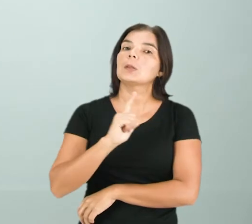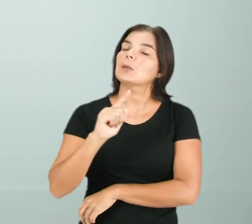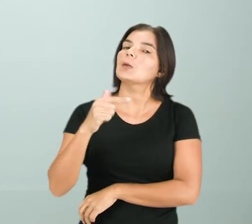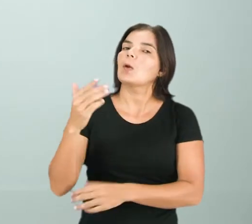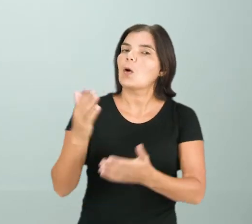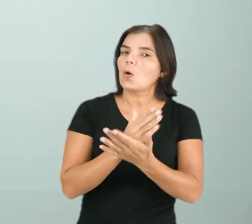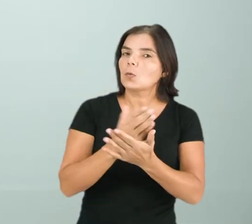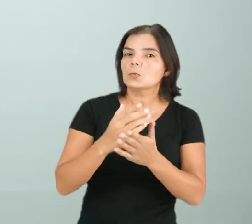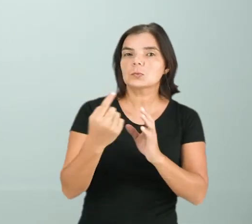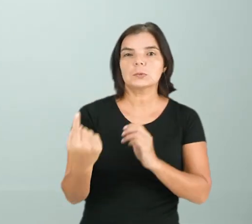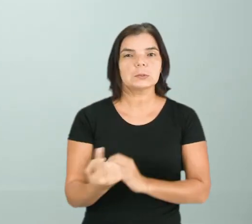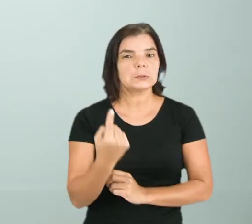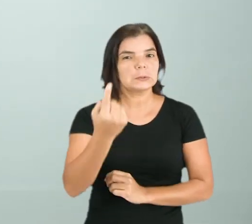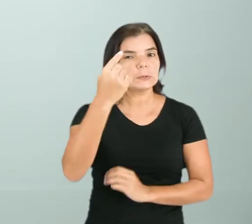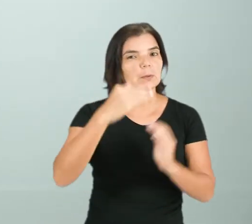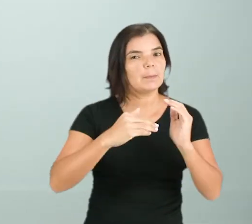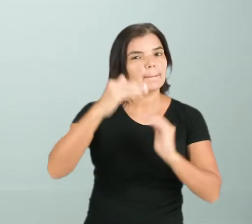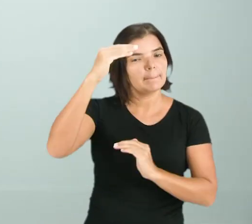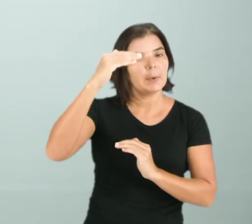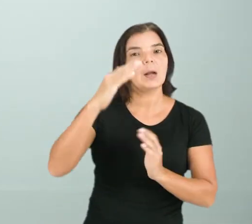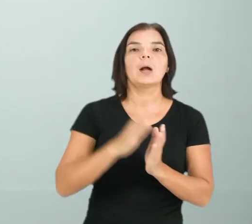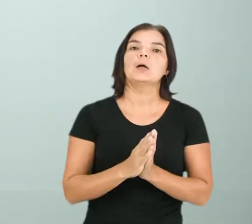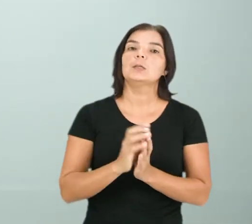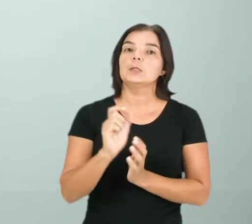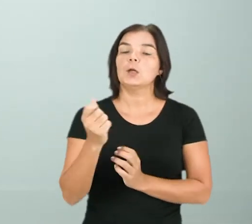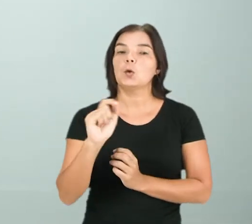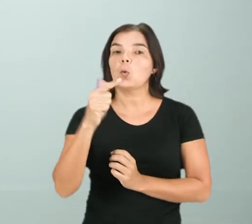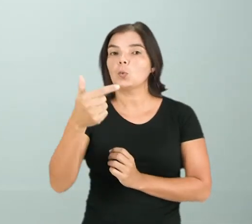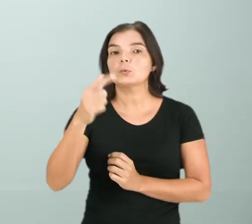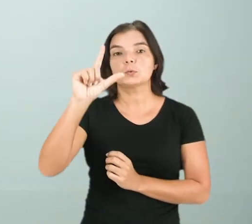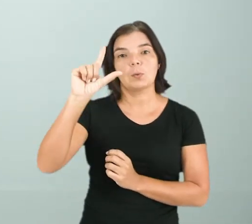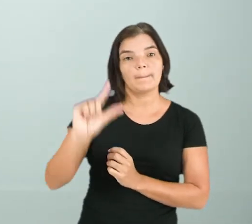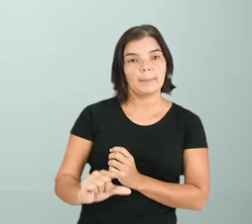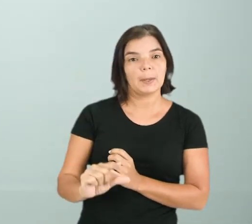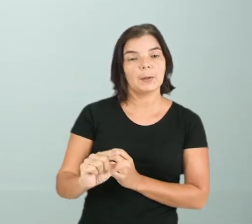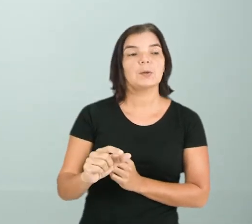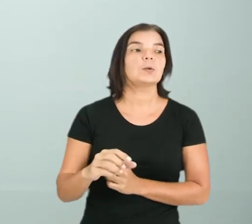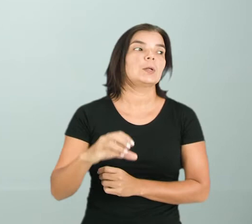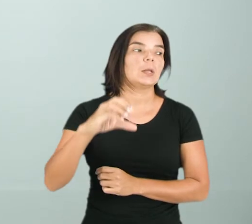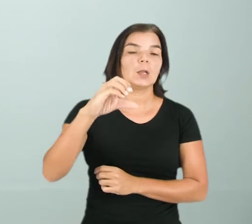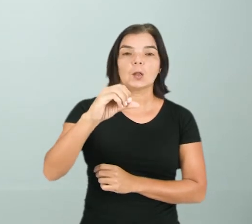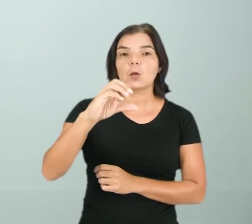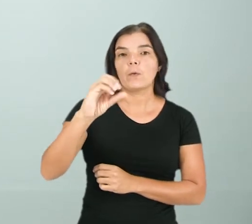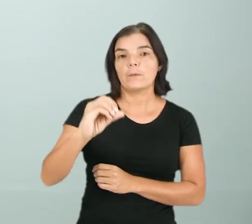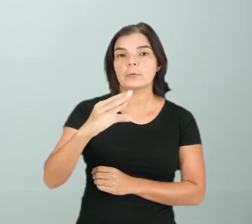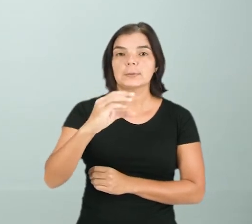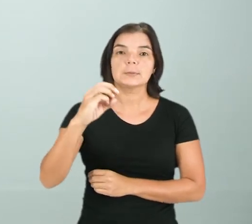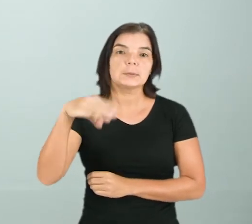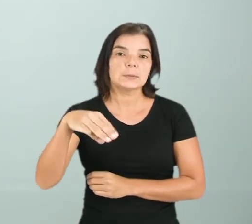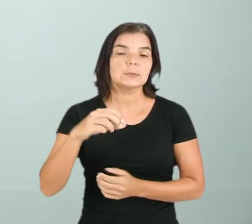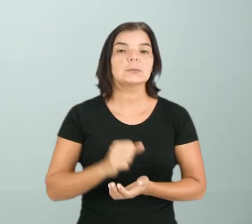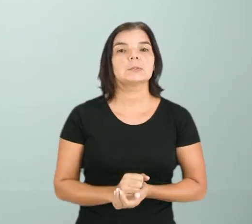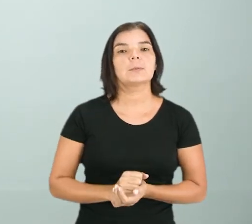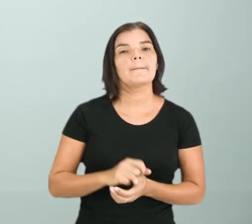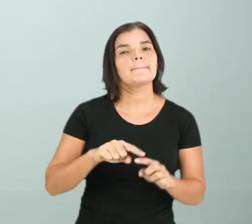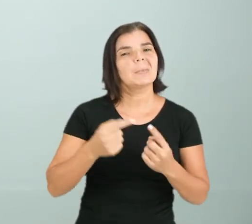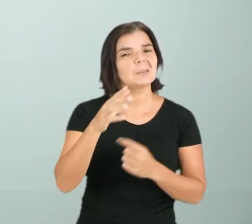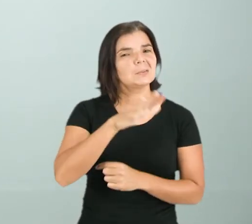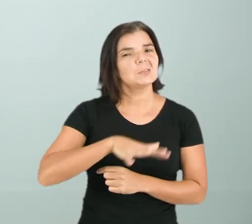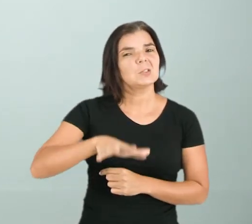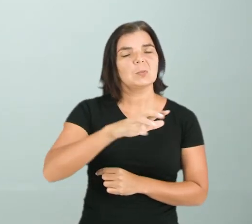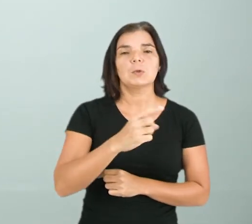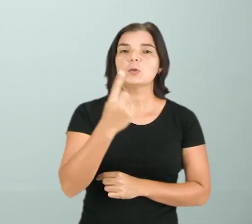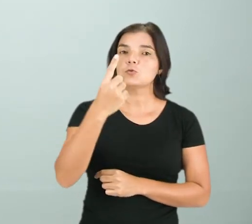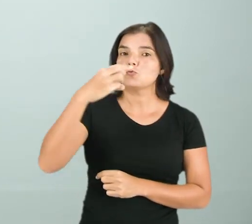uns que cresceram a mais, né? E tem uns que cresceram a menos, tem uns que são menor, assim, tem só 90 centímetros. Mas geralmente é de